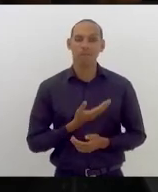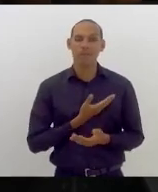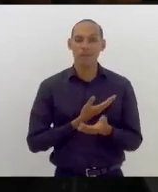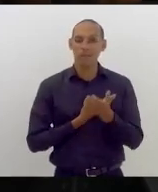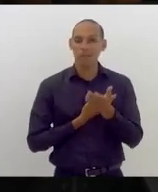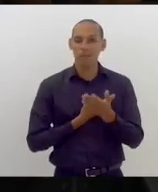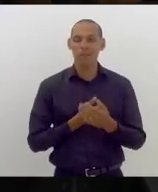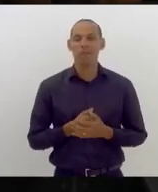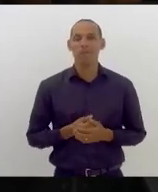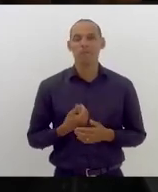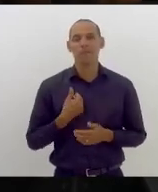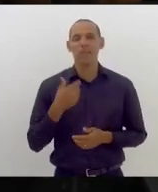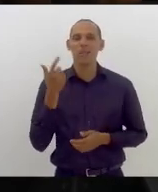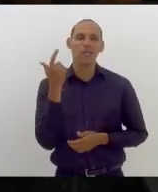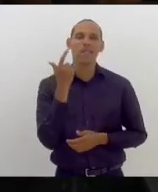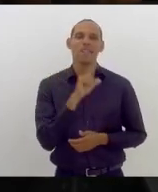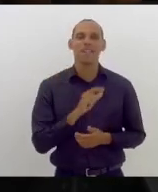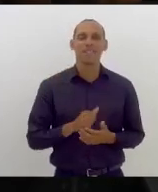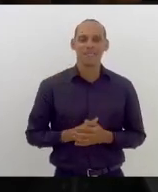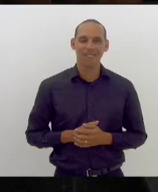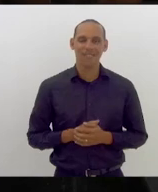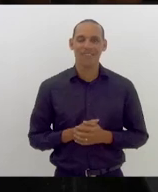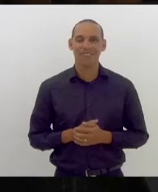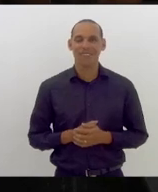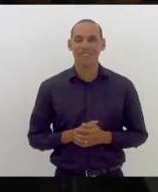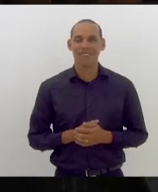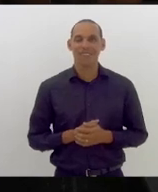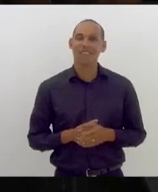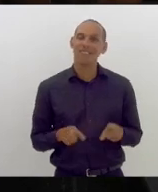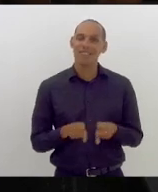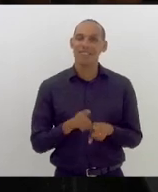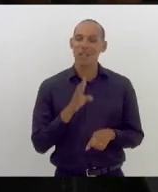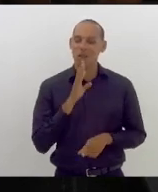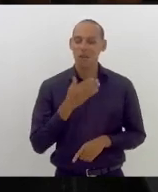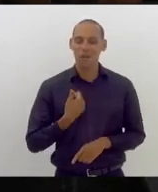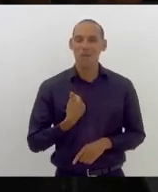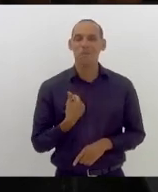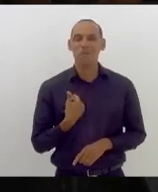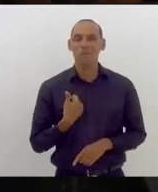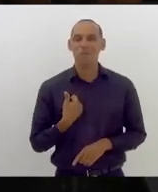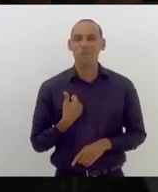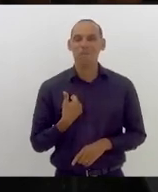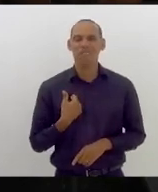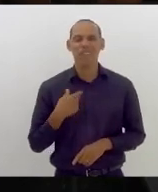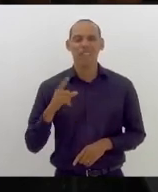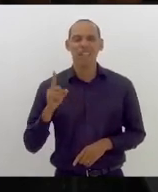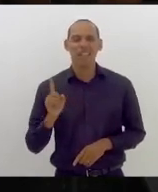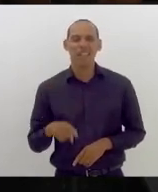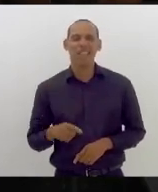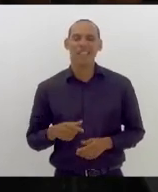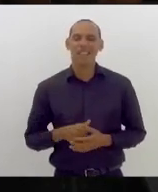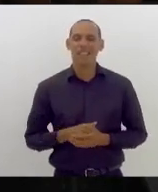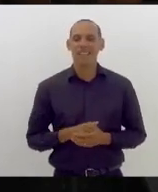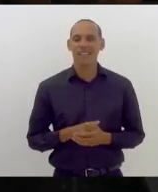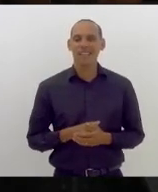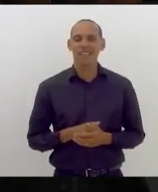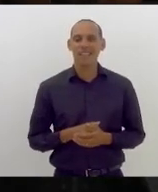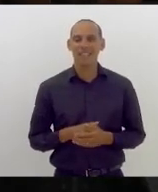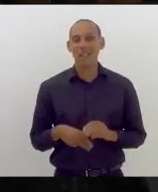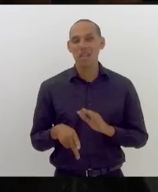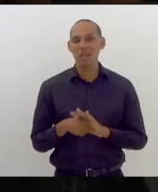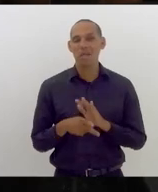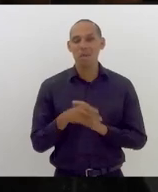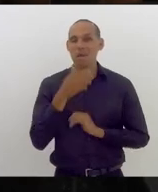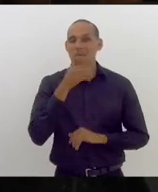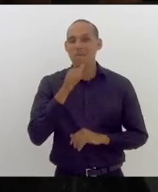que eu conquistei, e os que me conhecem sabem, e acho que isso vem um pouco também do nosso pai,